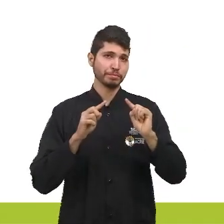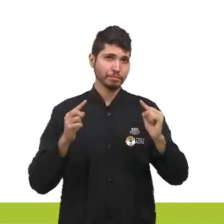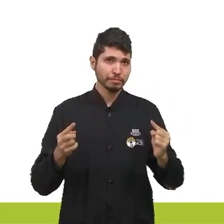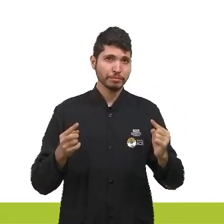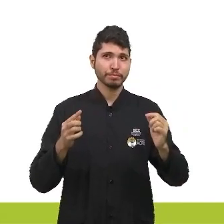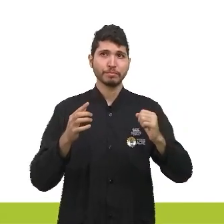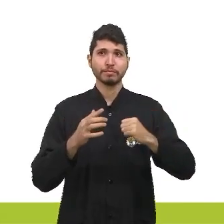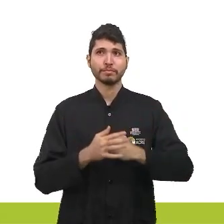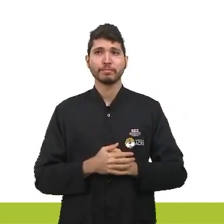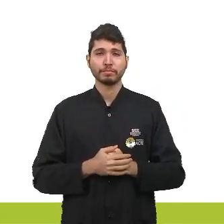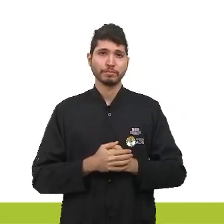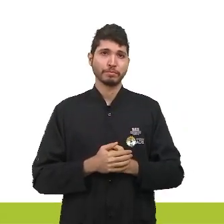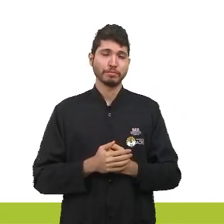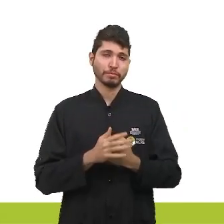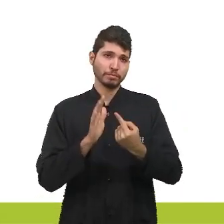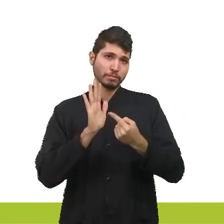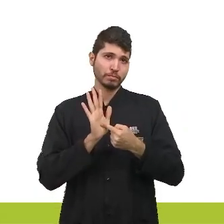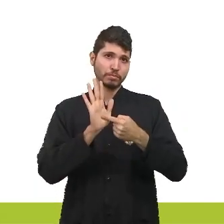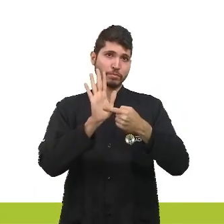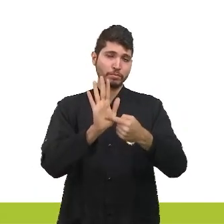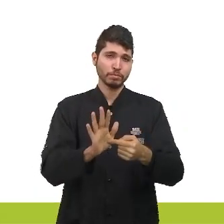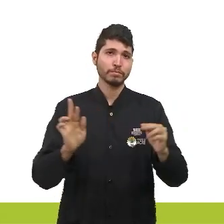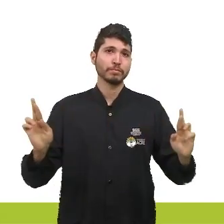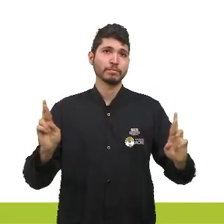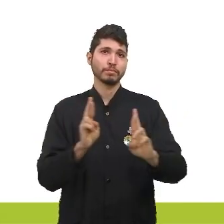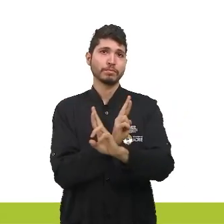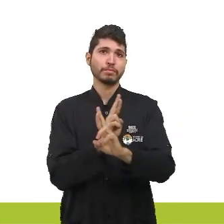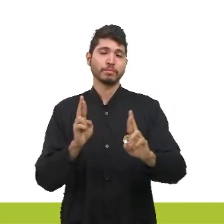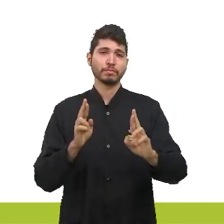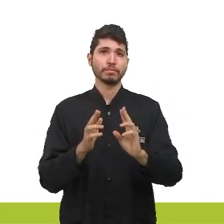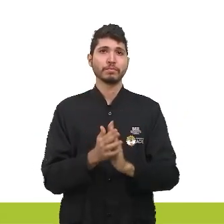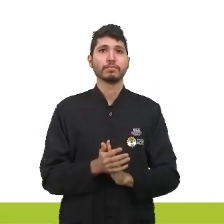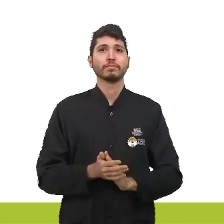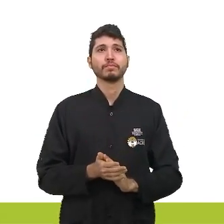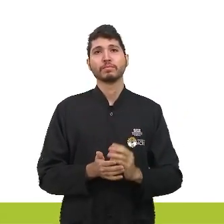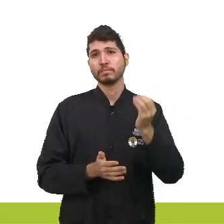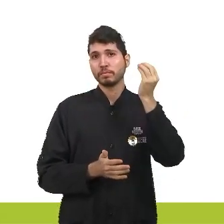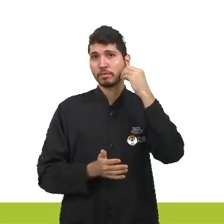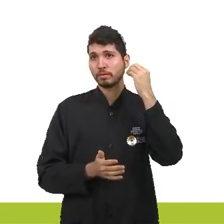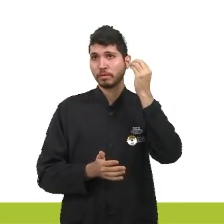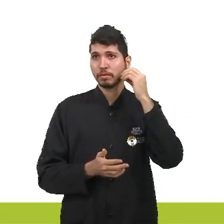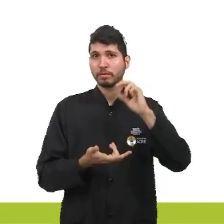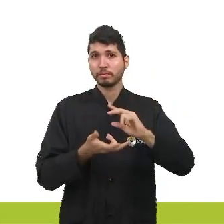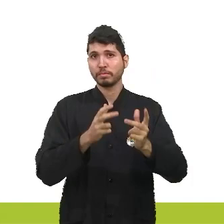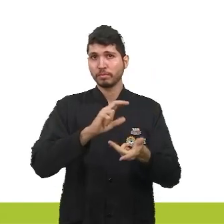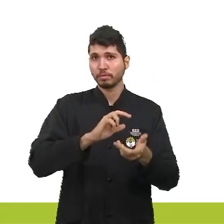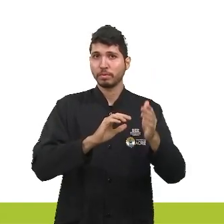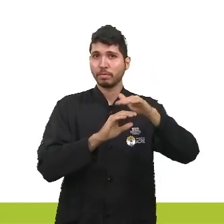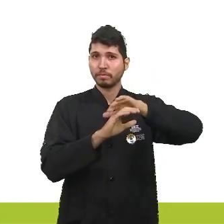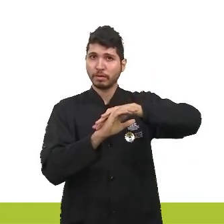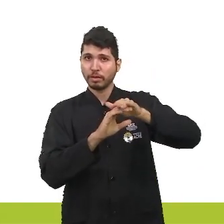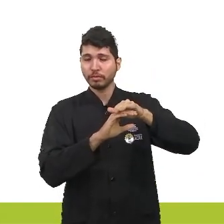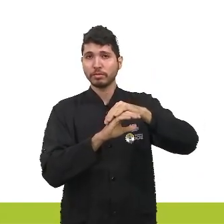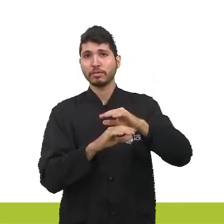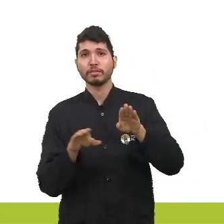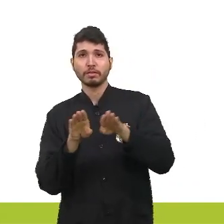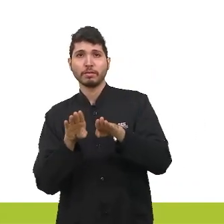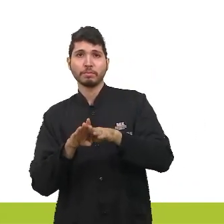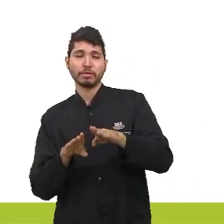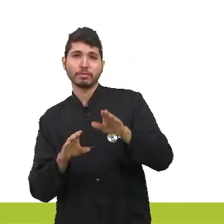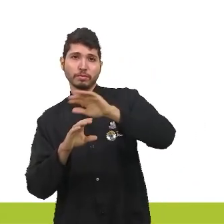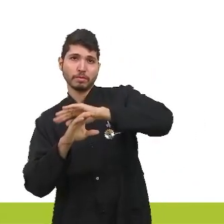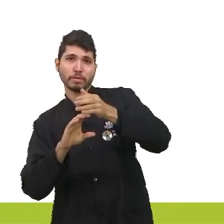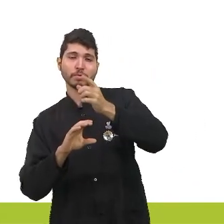na busca dessa demonstração, essa relação foi sendo testada em poliedros convexos e não convexos. Observou-se que